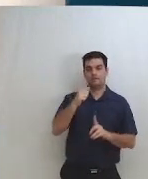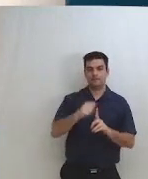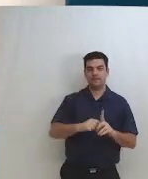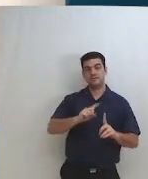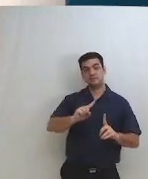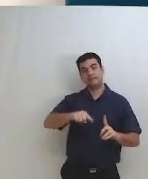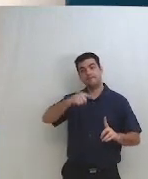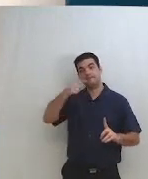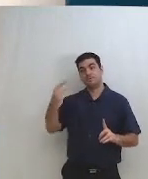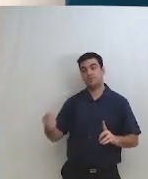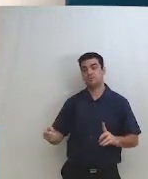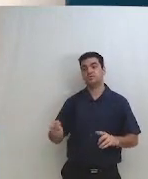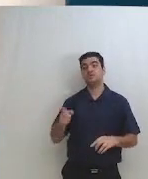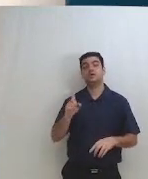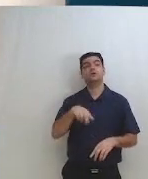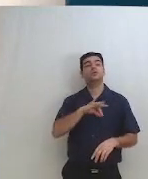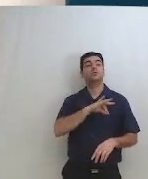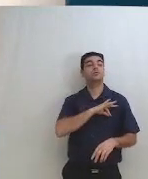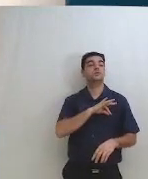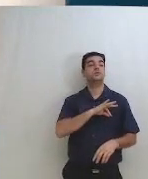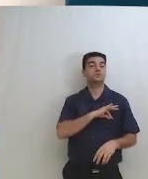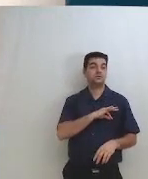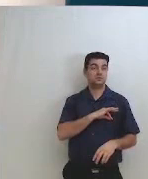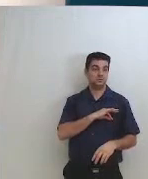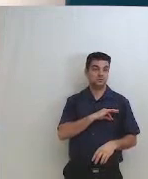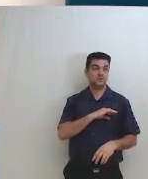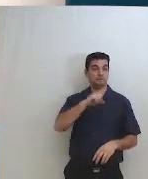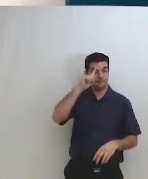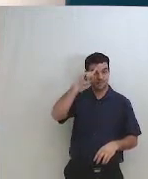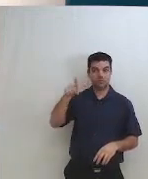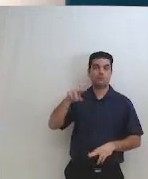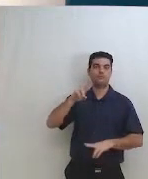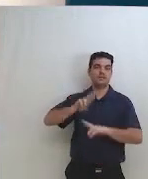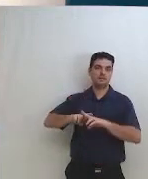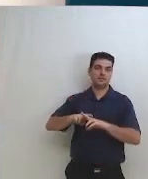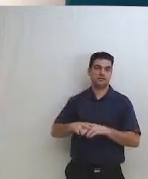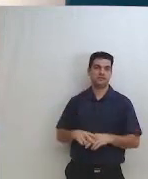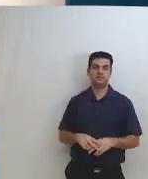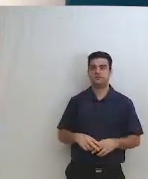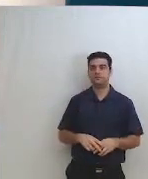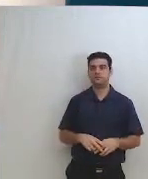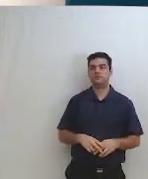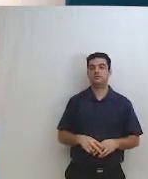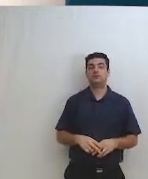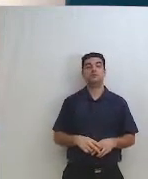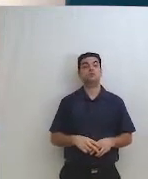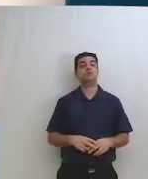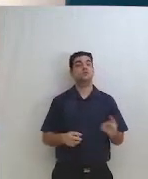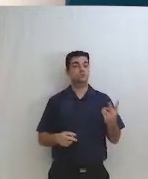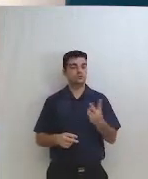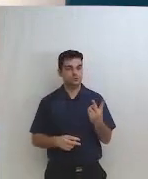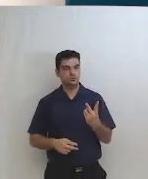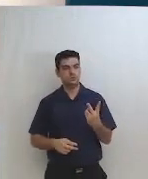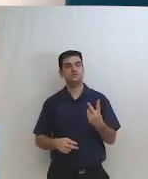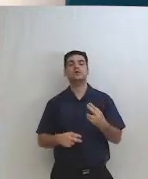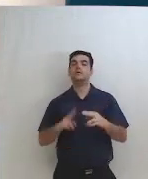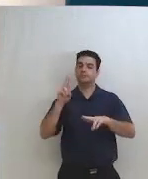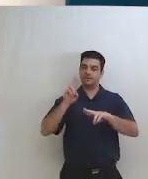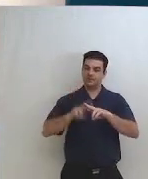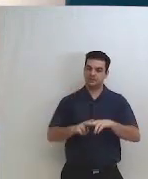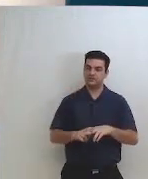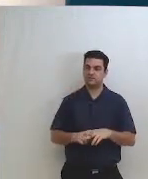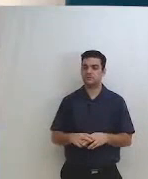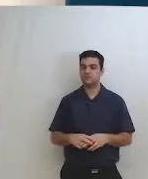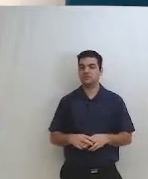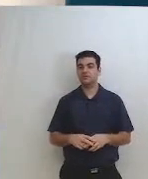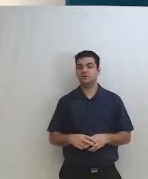nobre magistrado entende decretar a prisão, o seu Damião é preso em casa, o seu Cleici não estava em